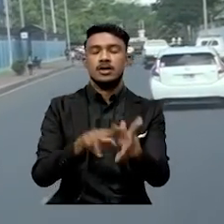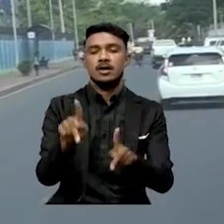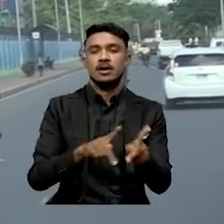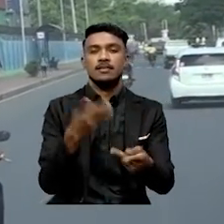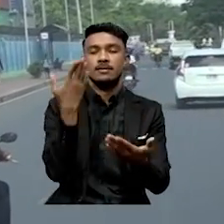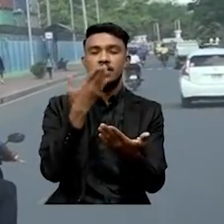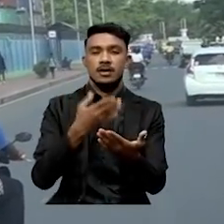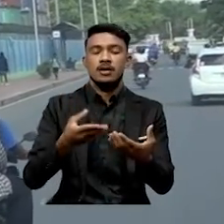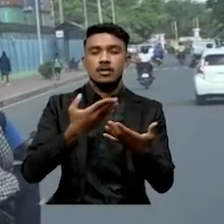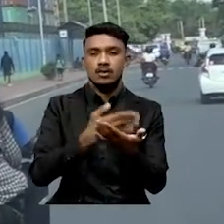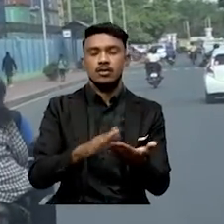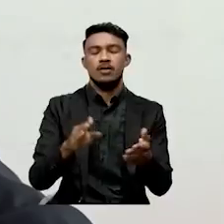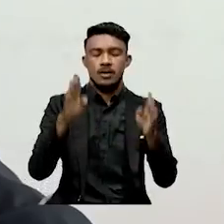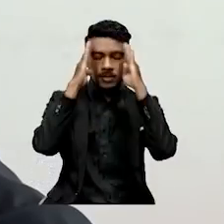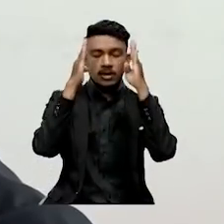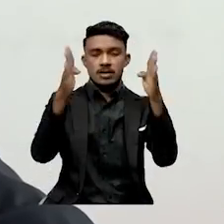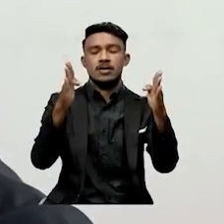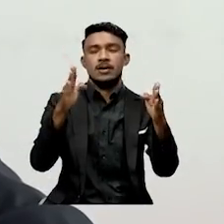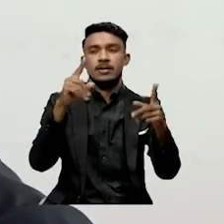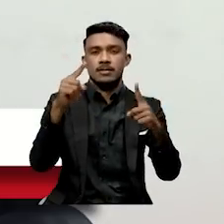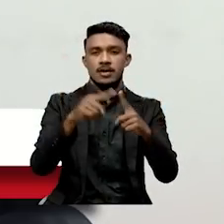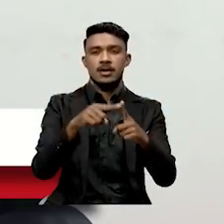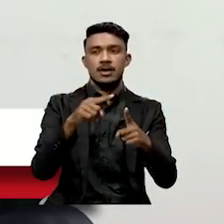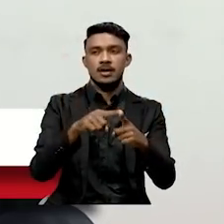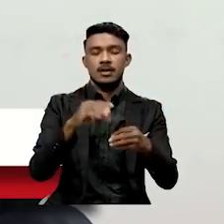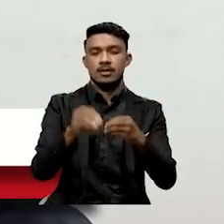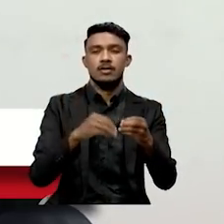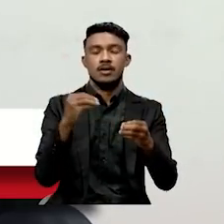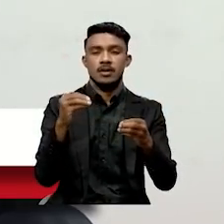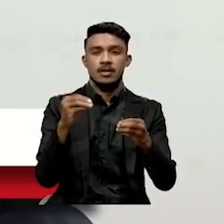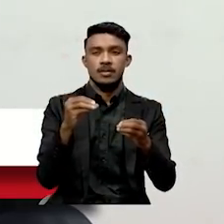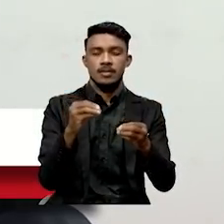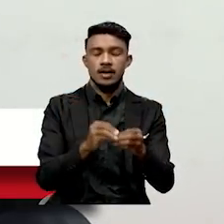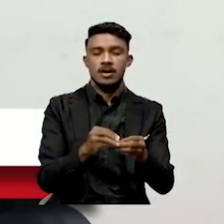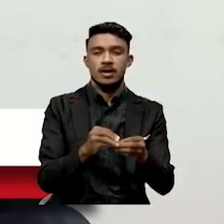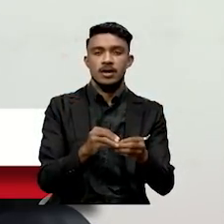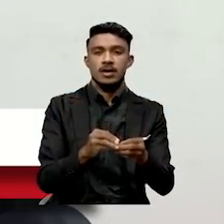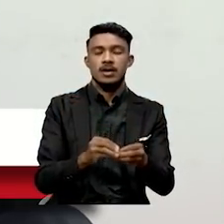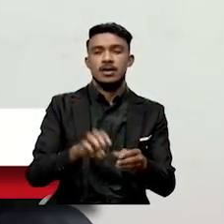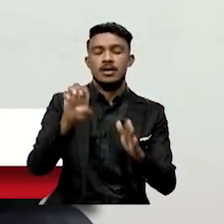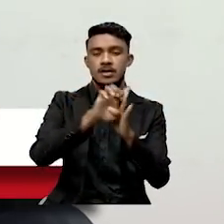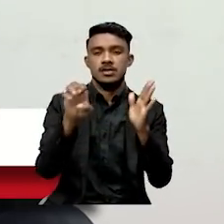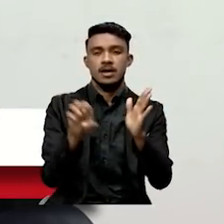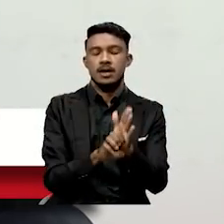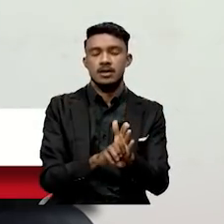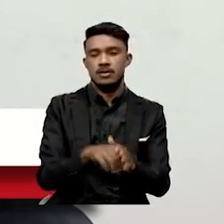bolo atenção. Liliu atenção ba iha parte autoridade competente sira, liliu ba iha estado.